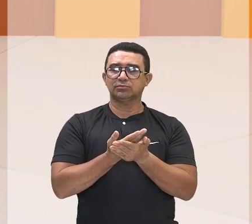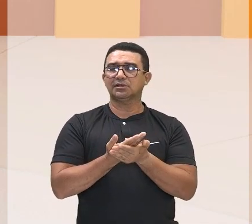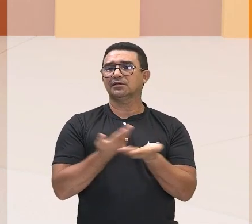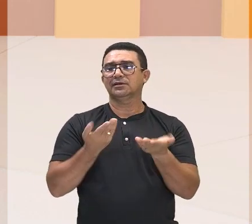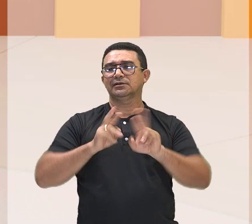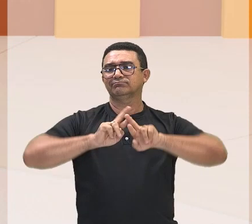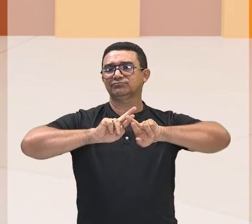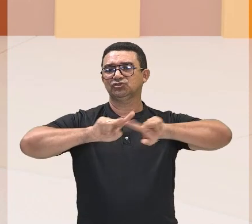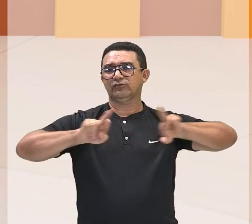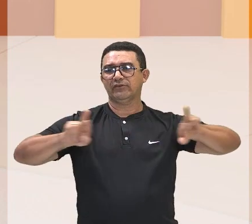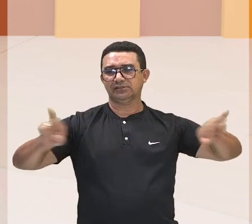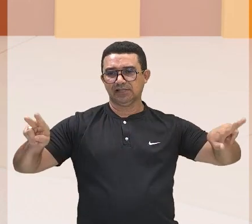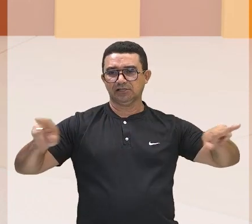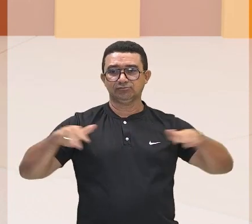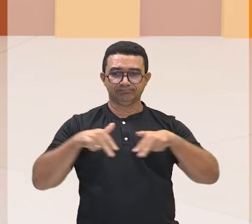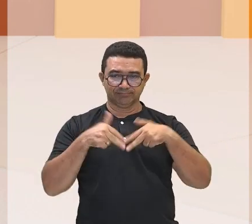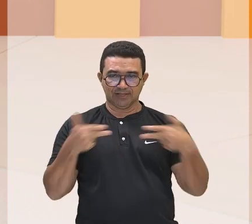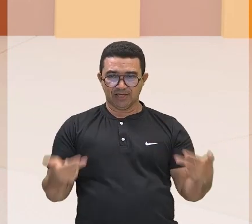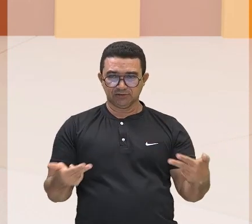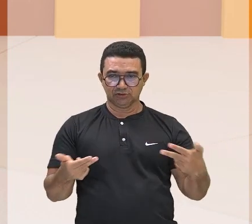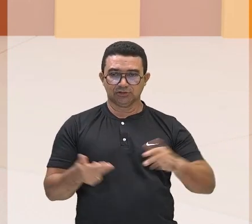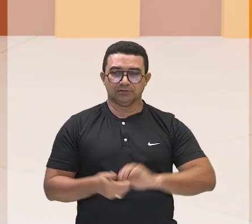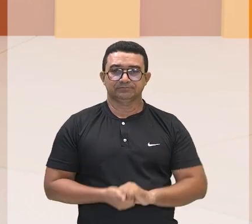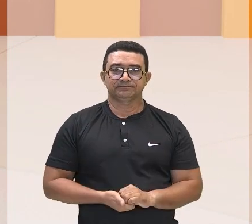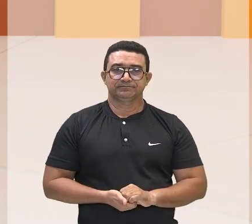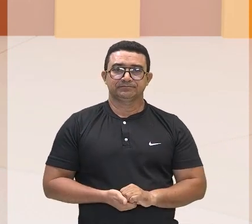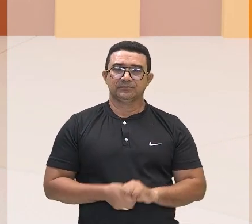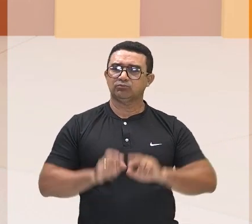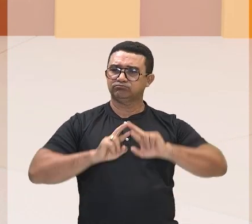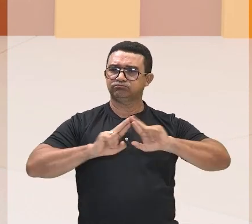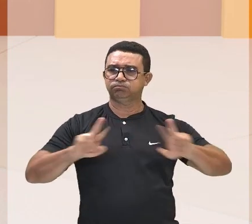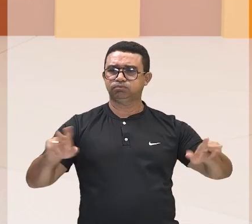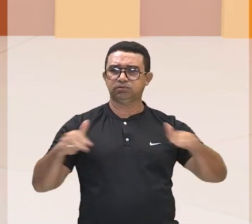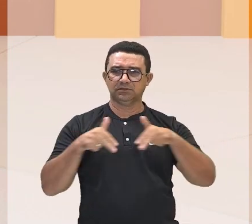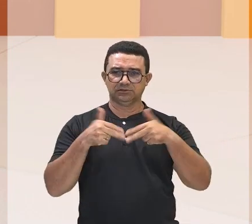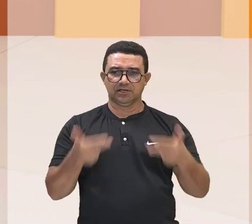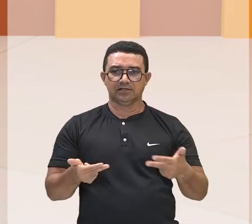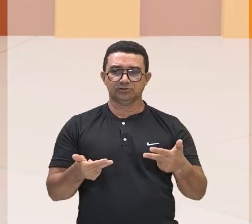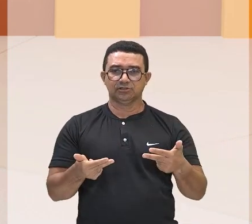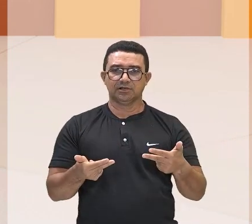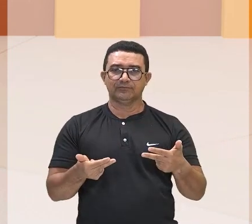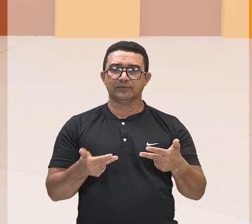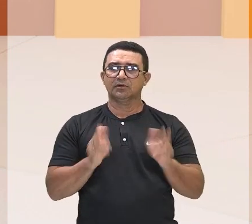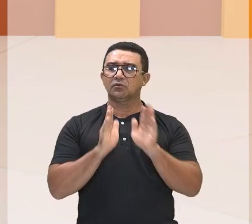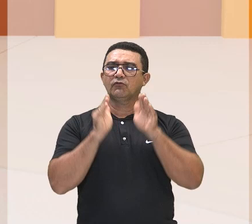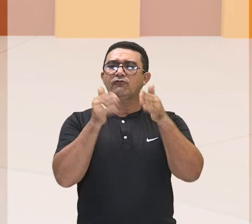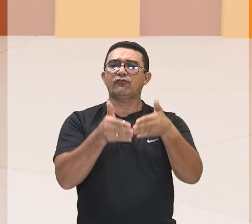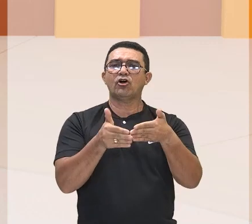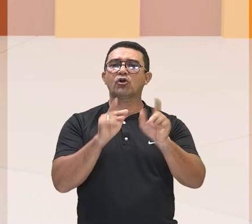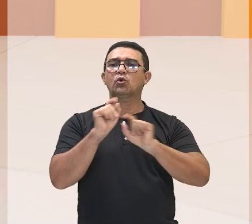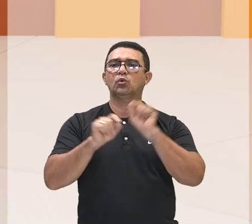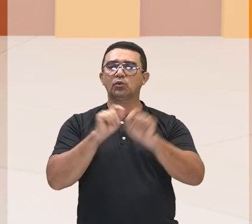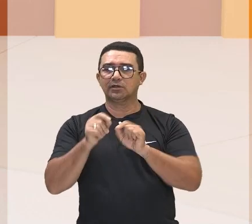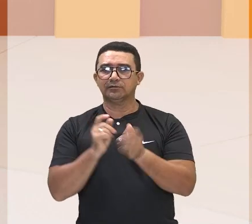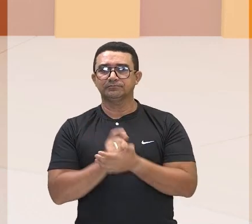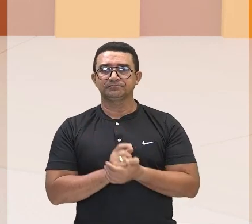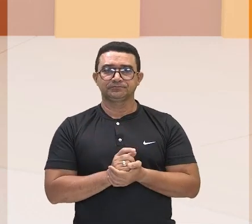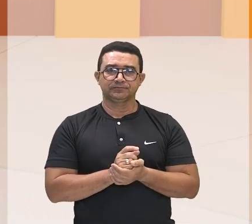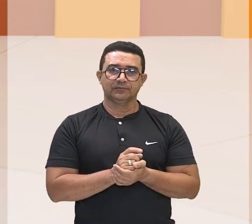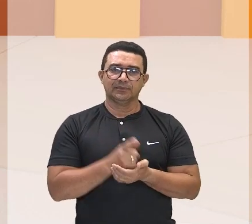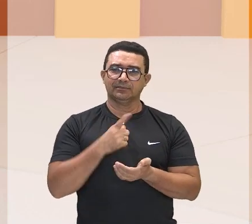Diversidade étnica. A diversidade étnica, gente, vai se referir o quê? A presença aí de